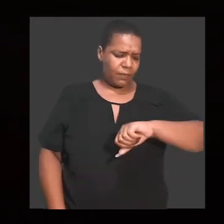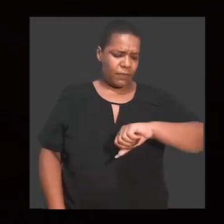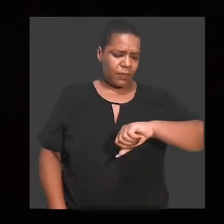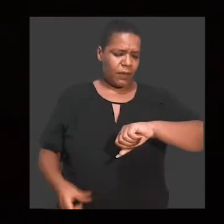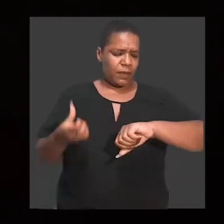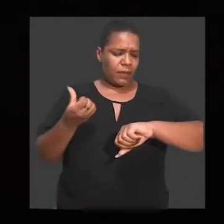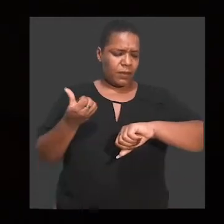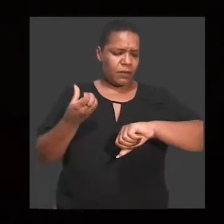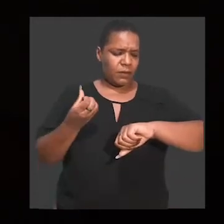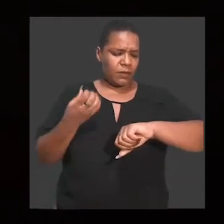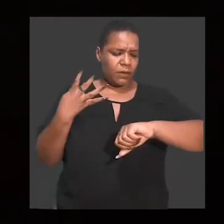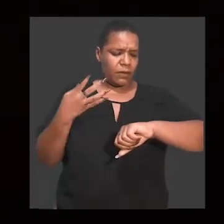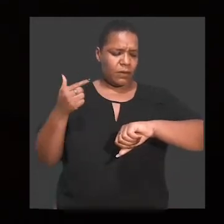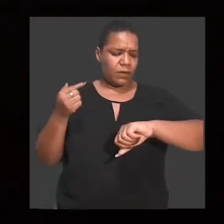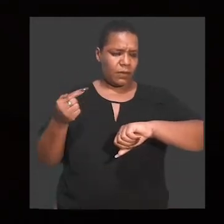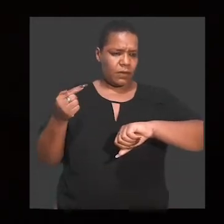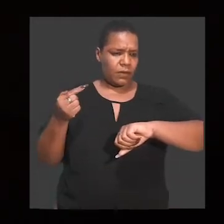Dezesseis e 47.